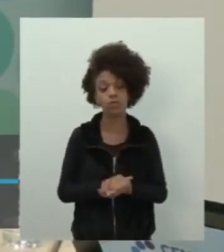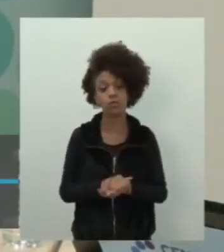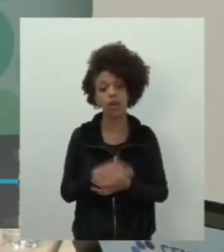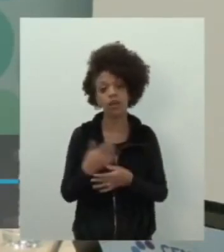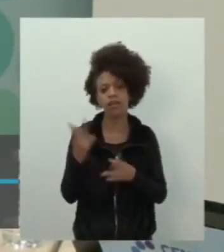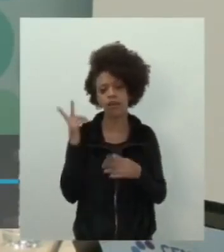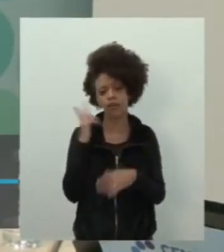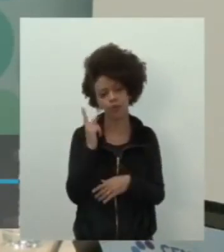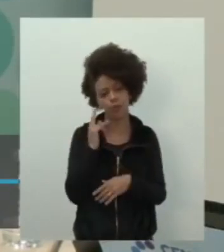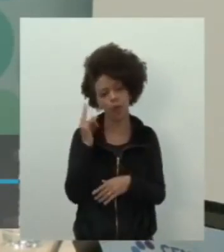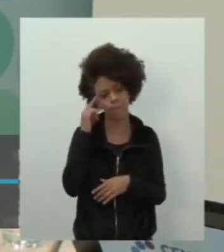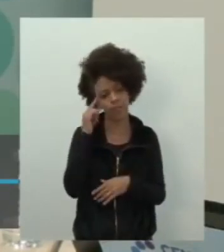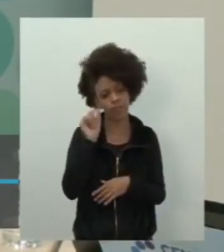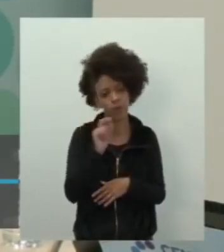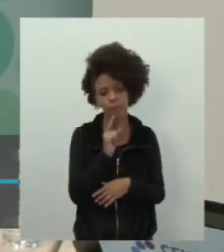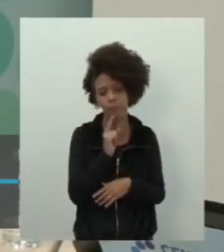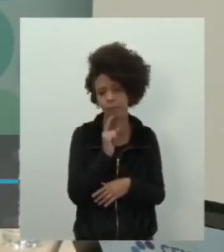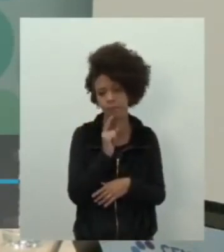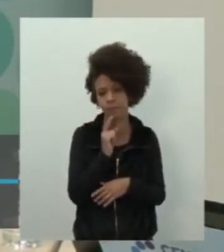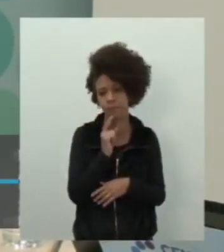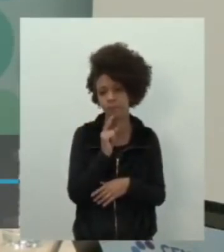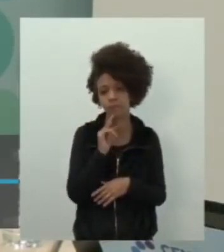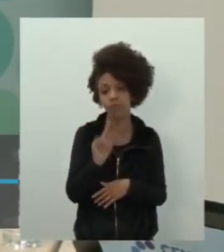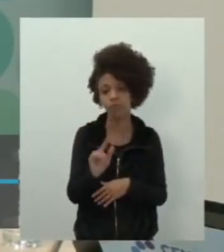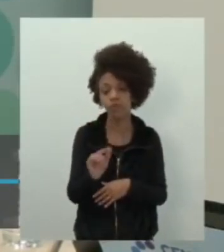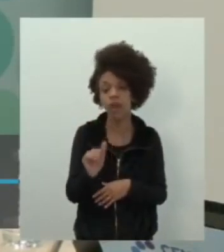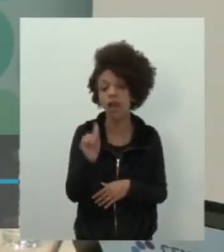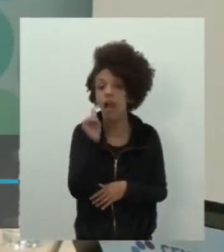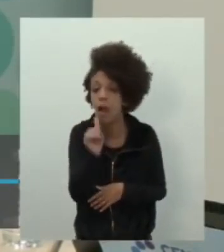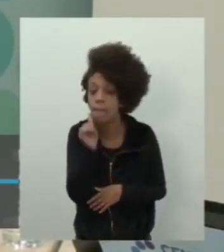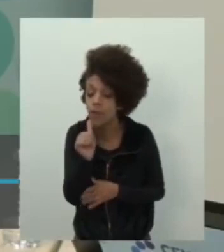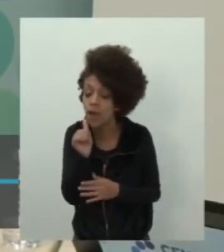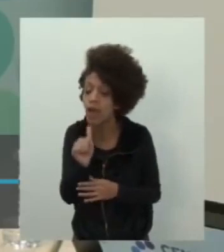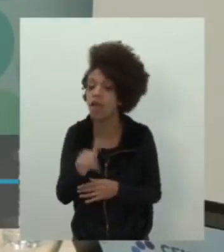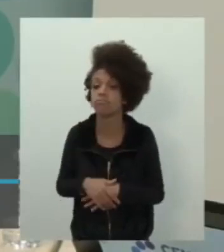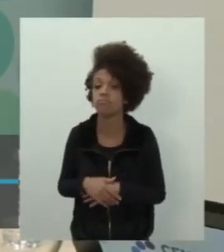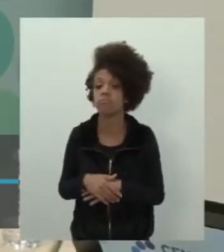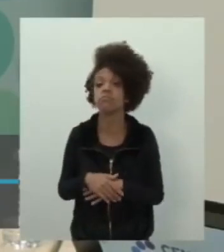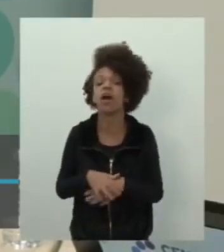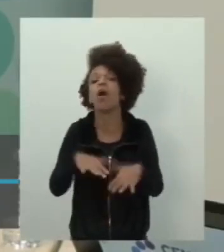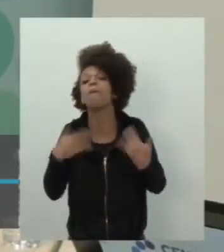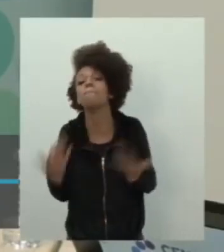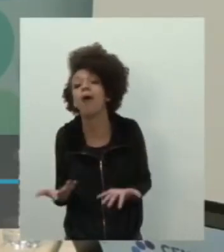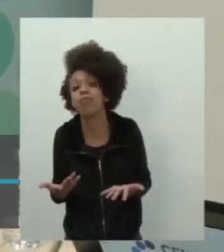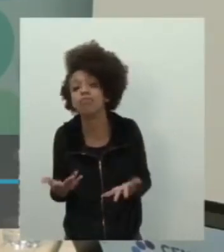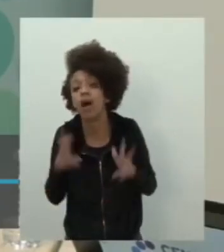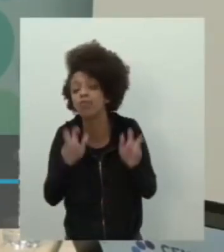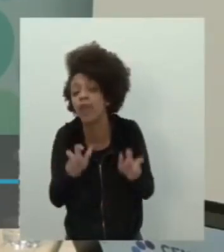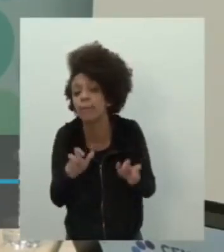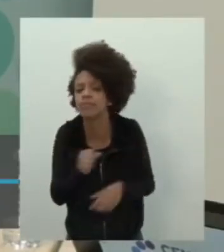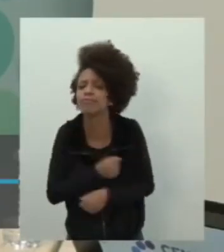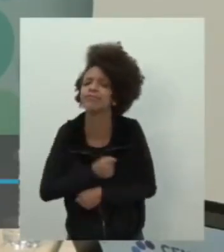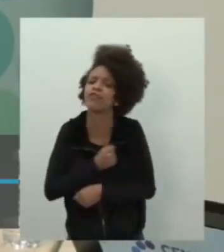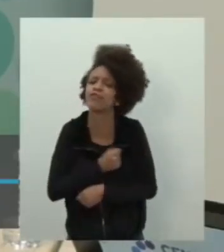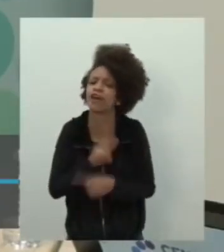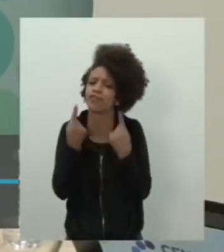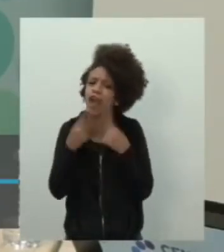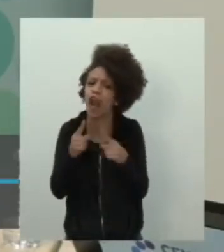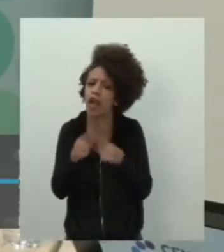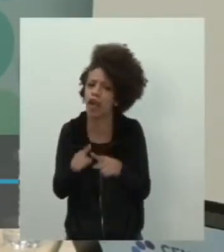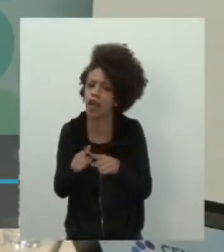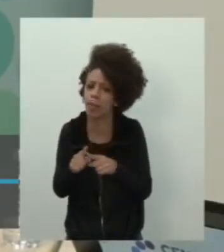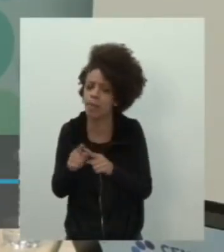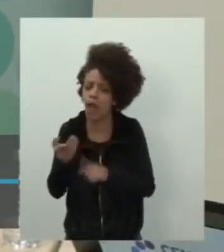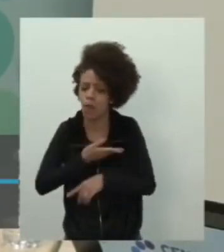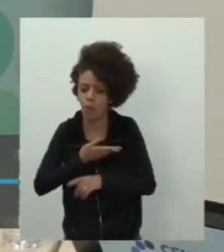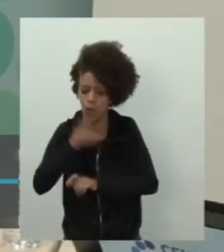comum você pensar, olha só, a mulher, quando o homem vai embora, qual é o assunto dela? Saudade. E ela reclama com as